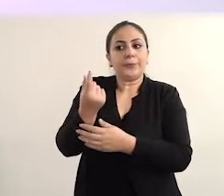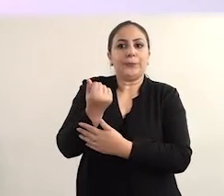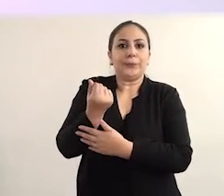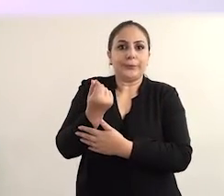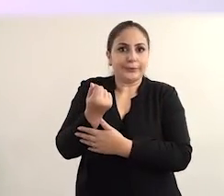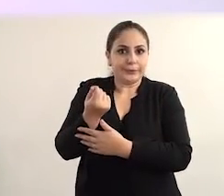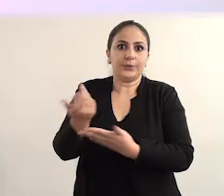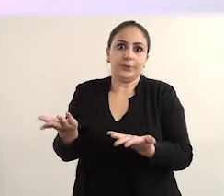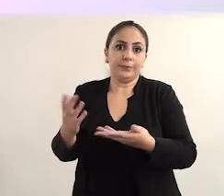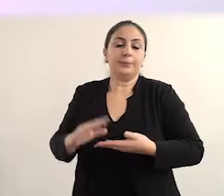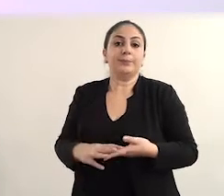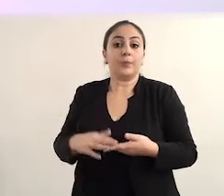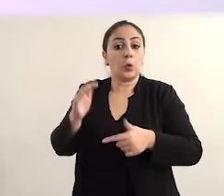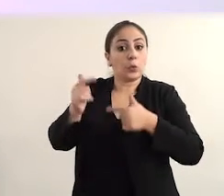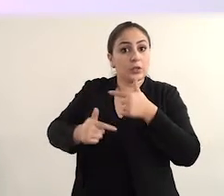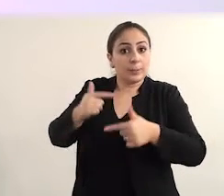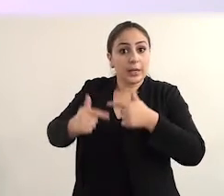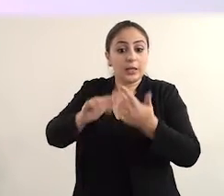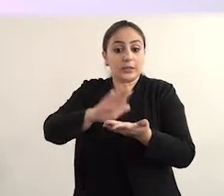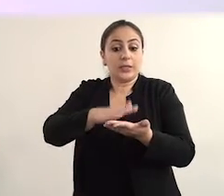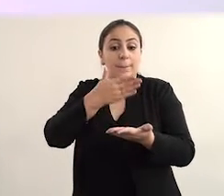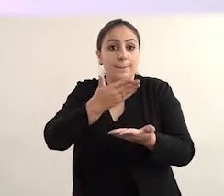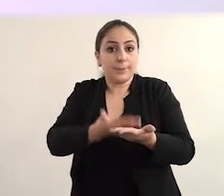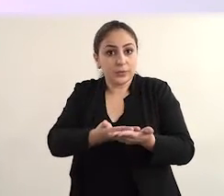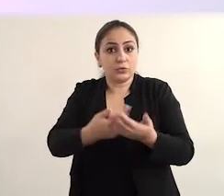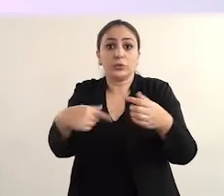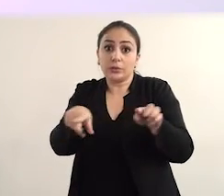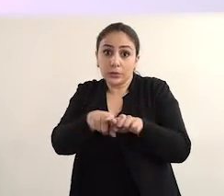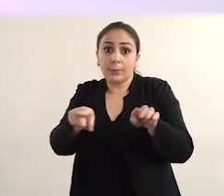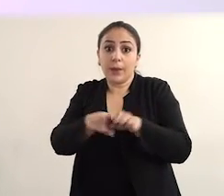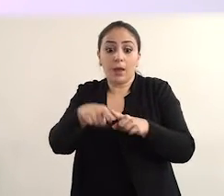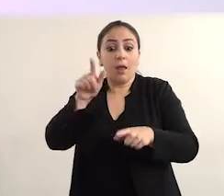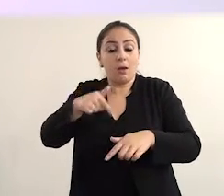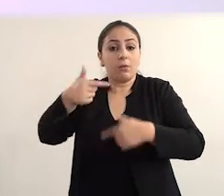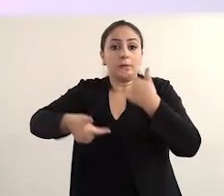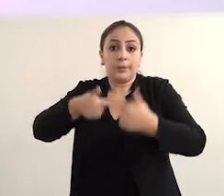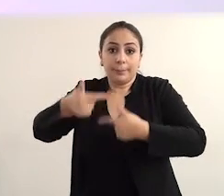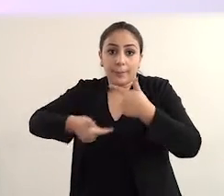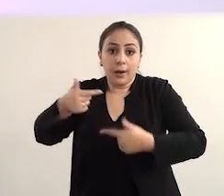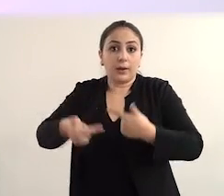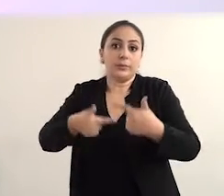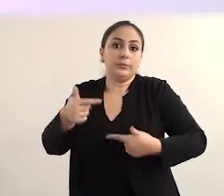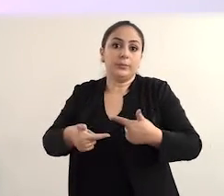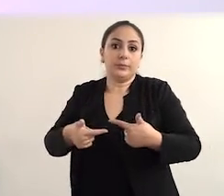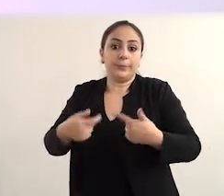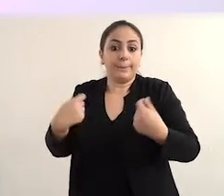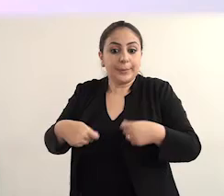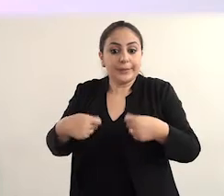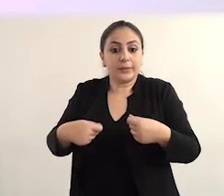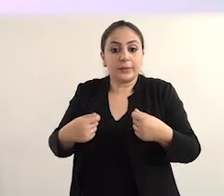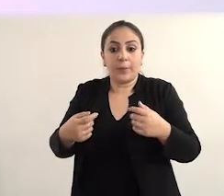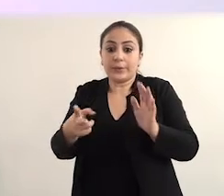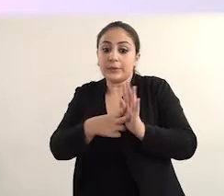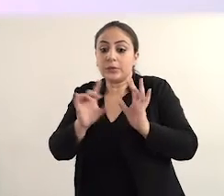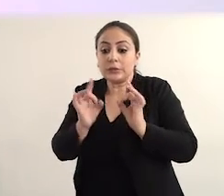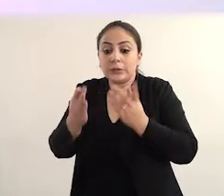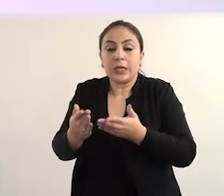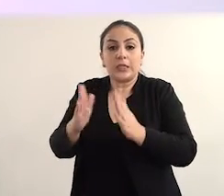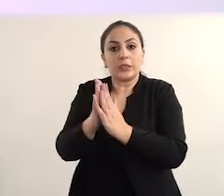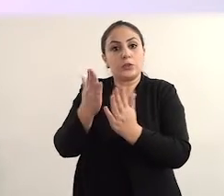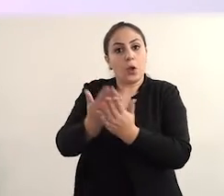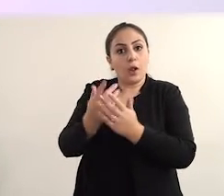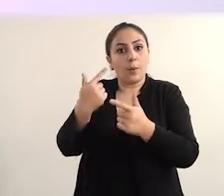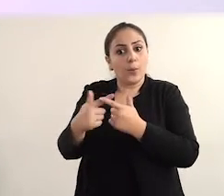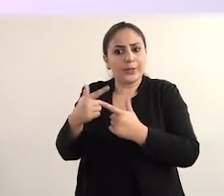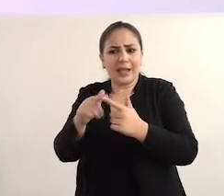custo, né? O trabalho do intérprete de Libras também é um trabalho que tem que, né, dar uma atenção especial na escola, porque a